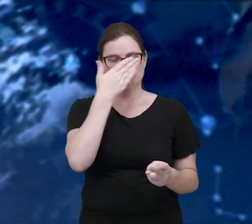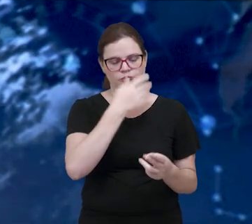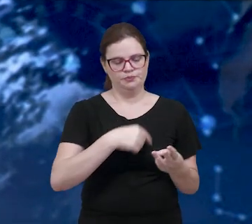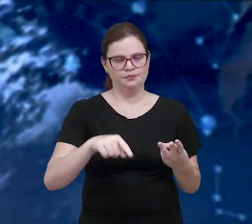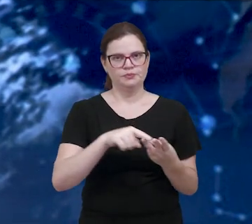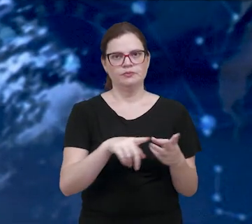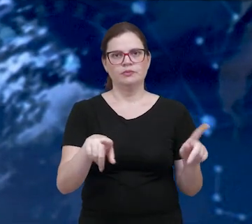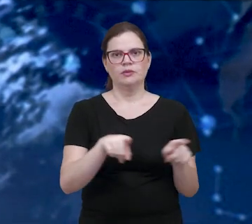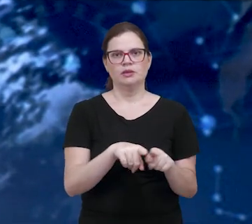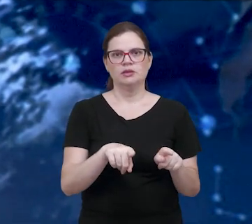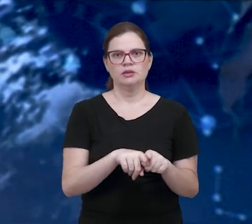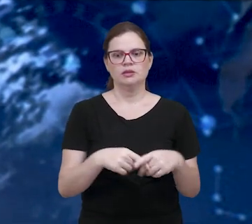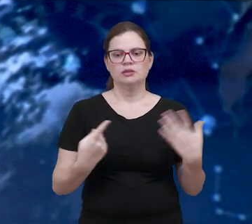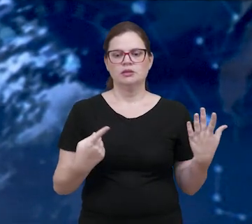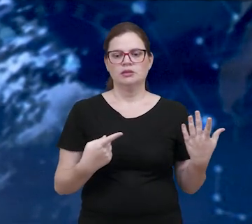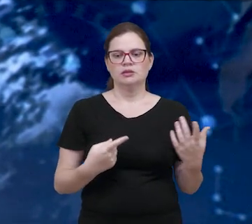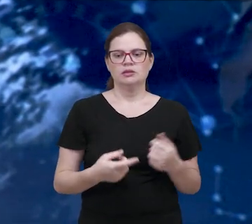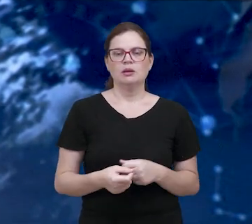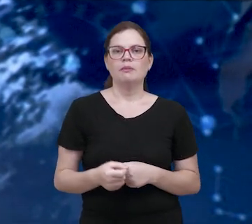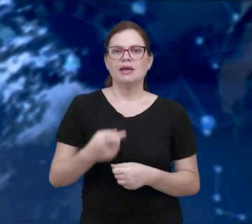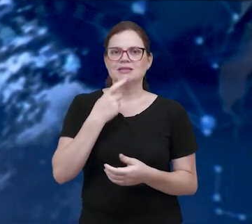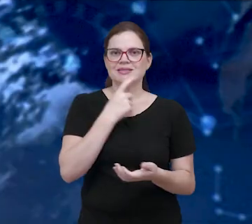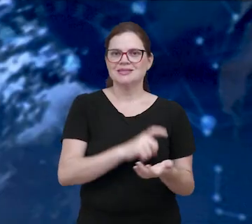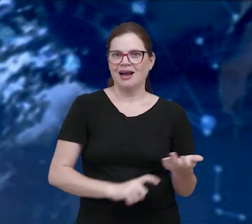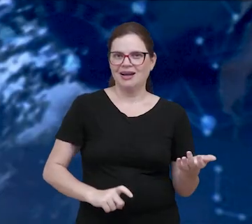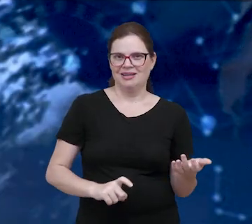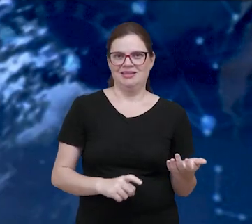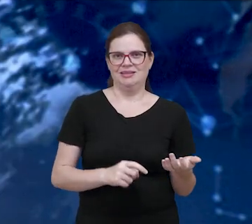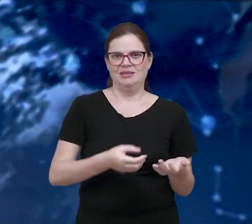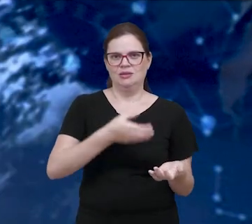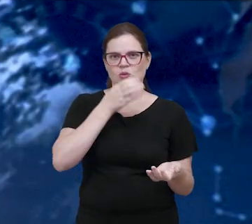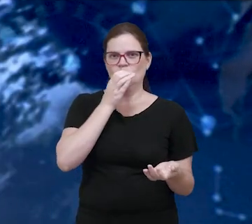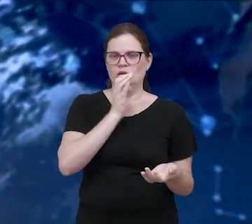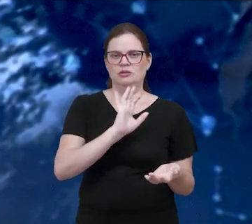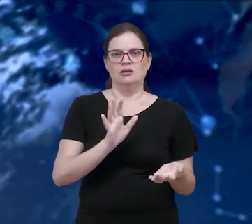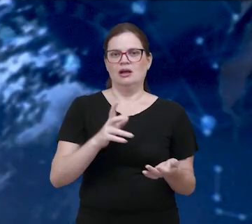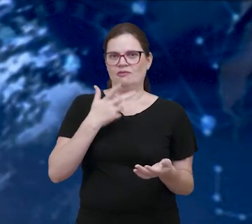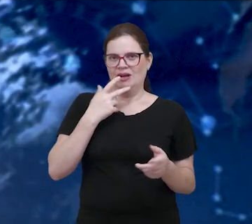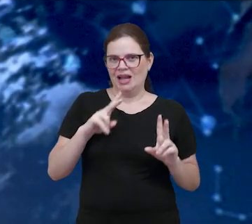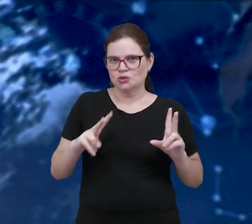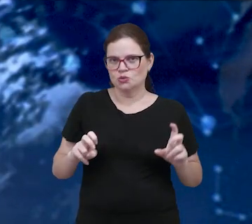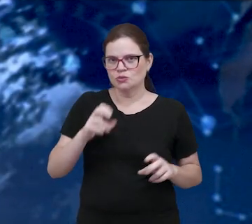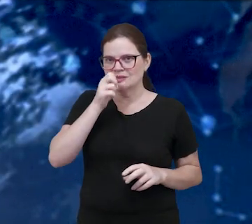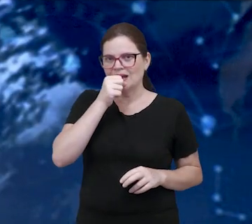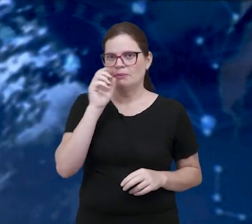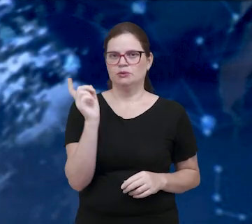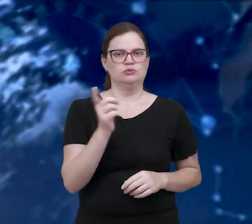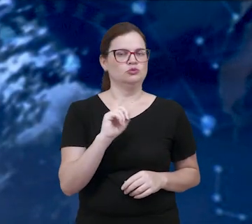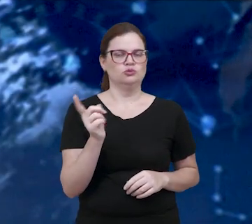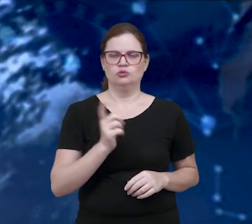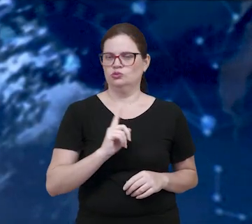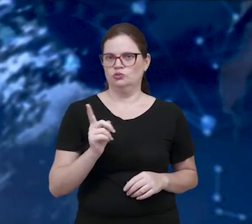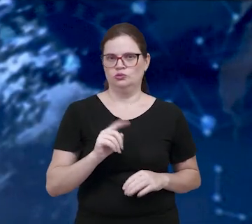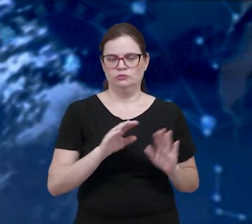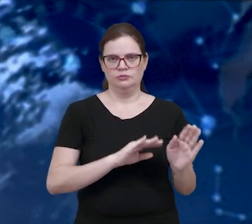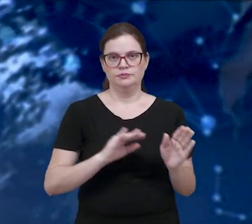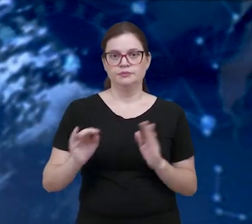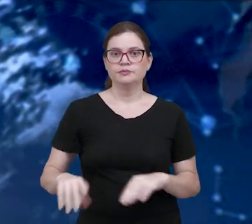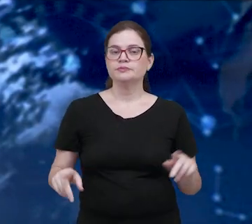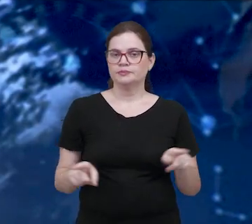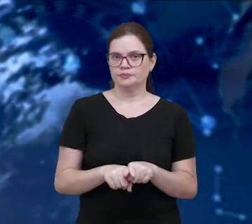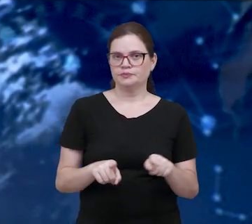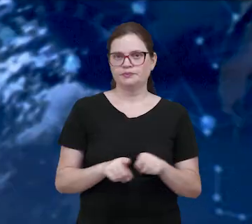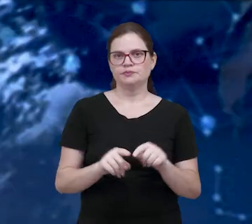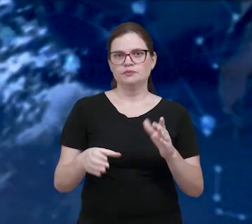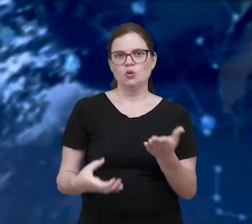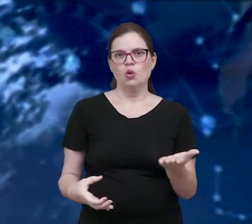dos sufocados, de animal sufocado e do sangue. E não fala nada de sábado. Então veja só, Colossenses